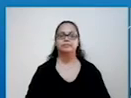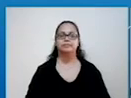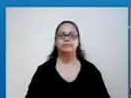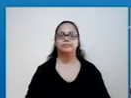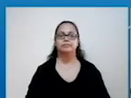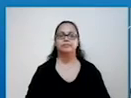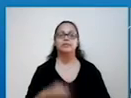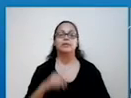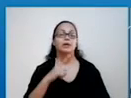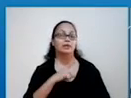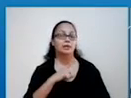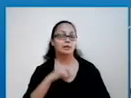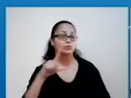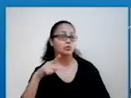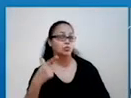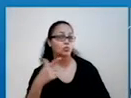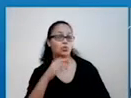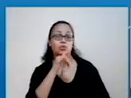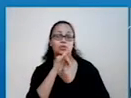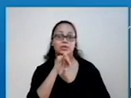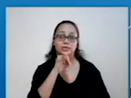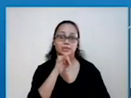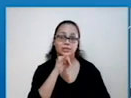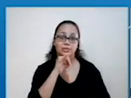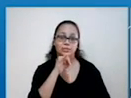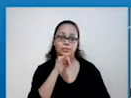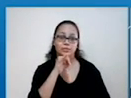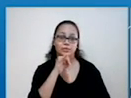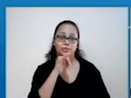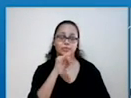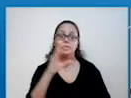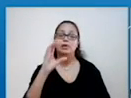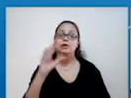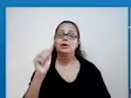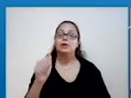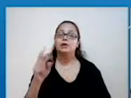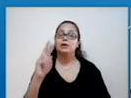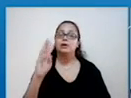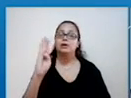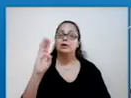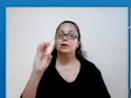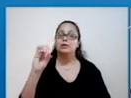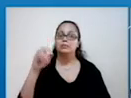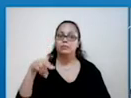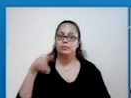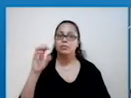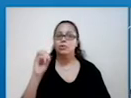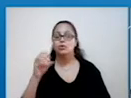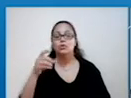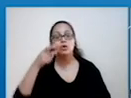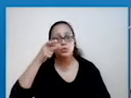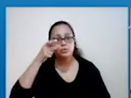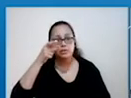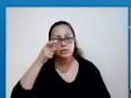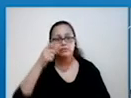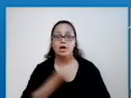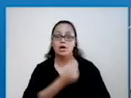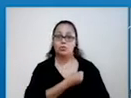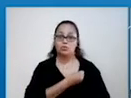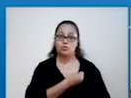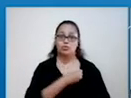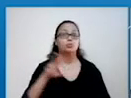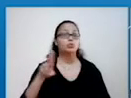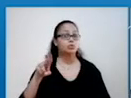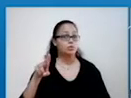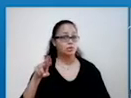Aqui nós temos um outro exemplo de isótopo, que é o isótopo de carbono, onde você pode observar que os seus números atômicos são iguais,